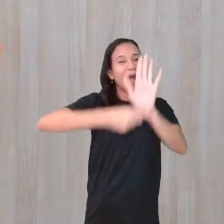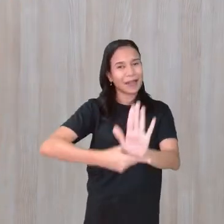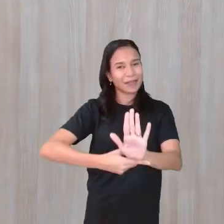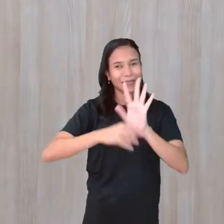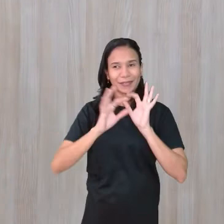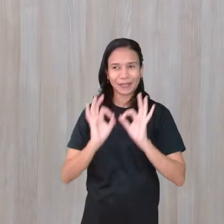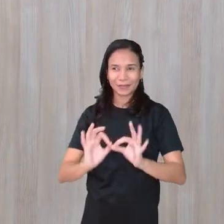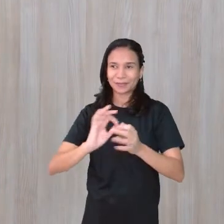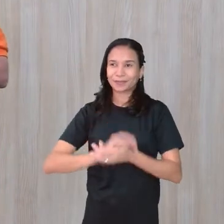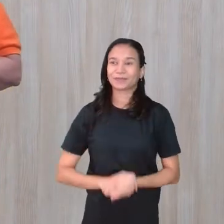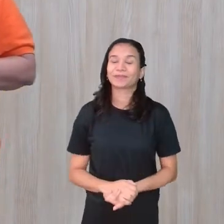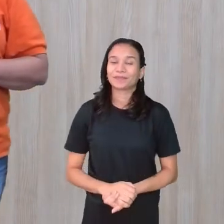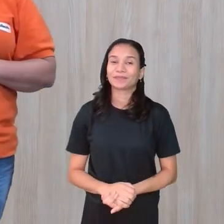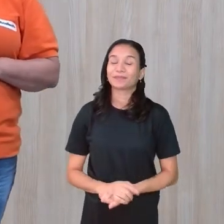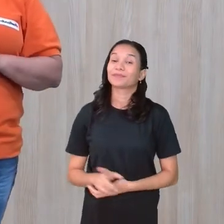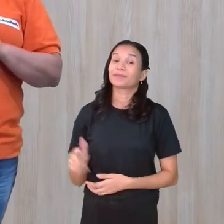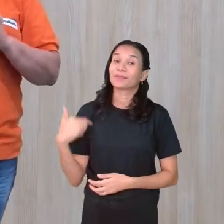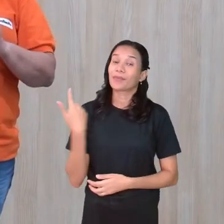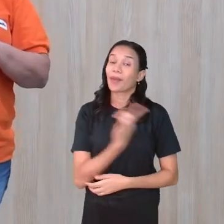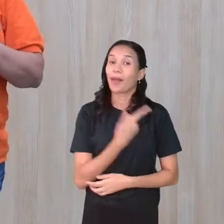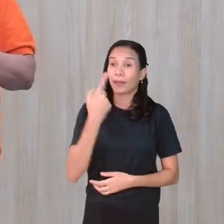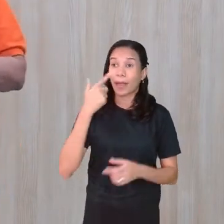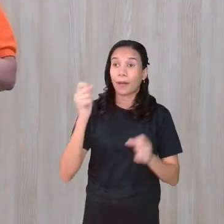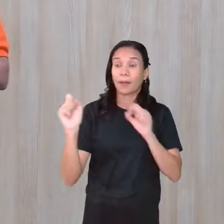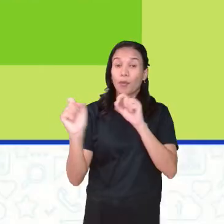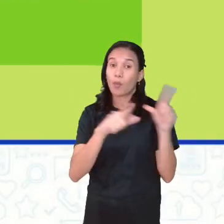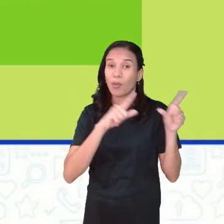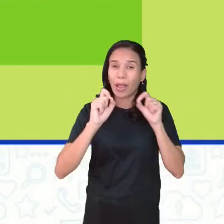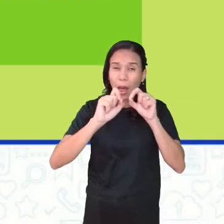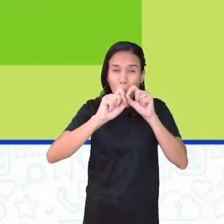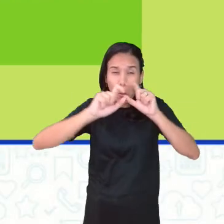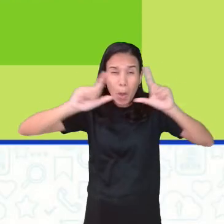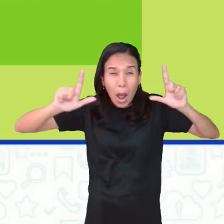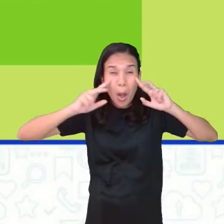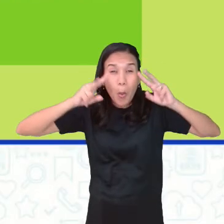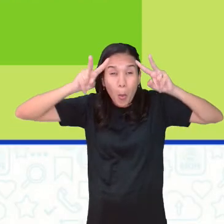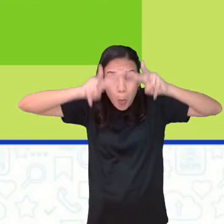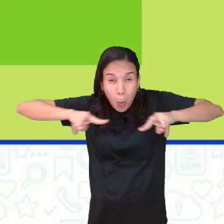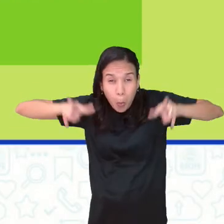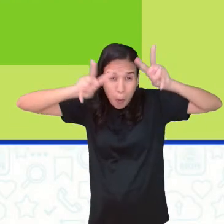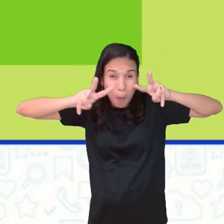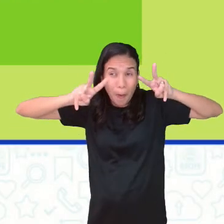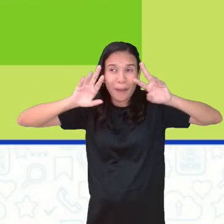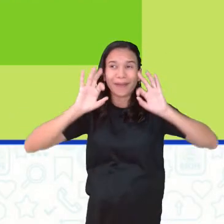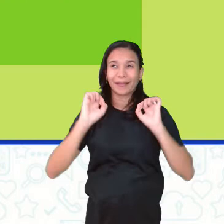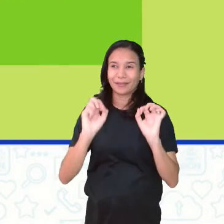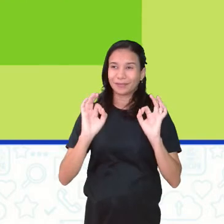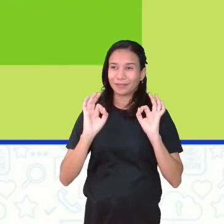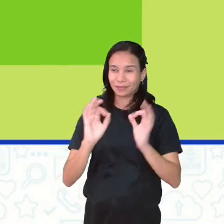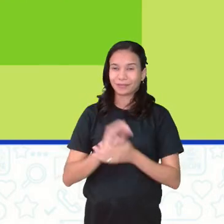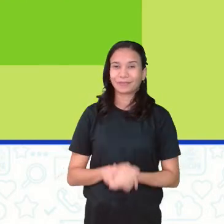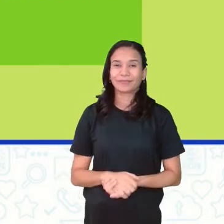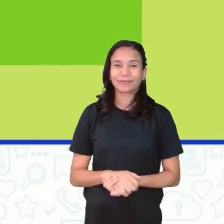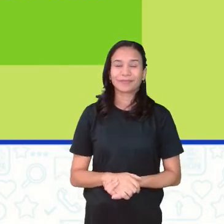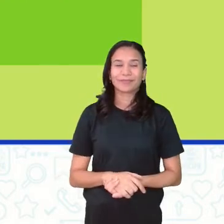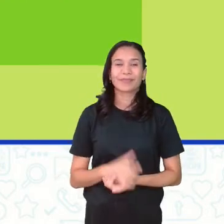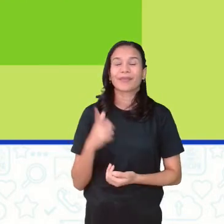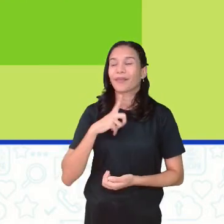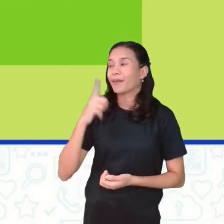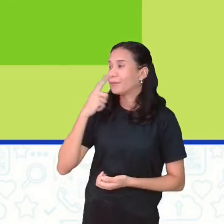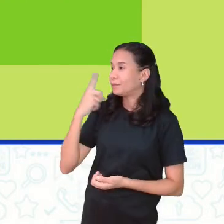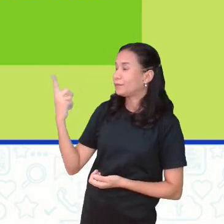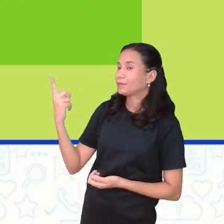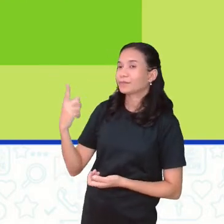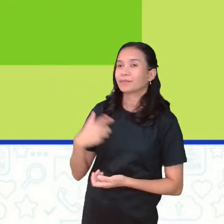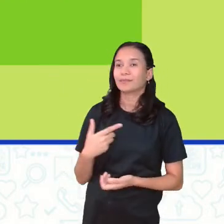bom? Então, nós temos um slide que não ficou aqui muito a letra agora, né? Então, eu